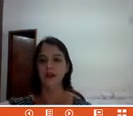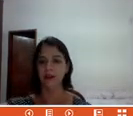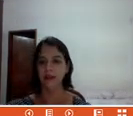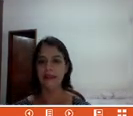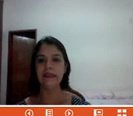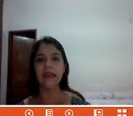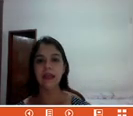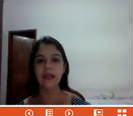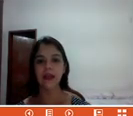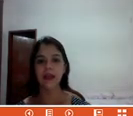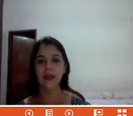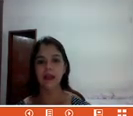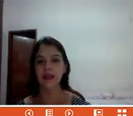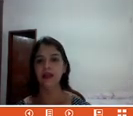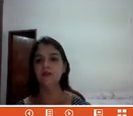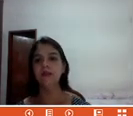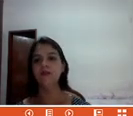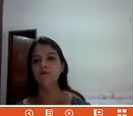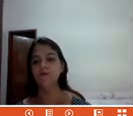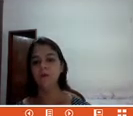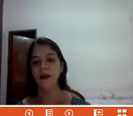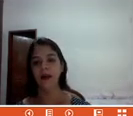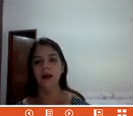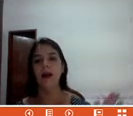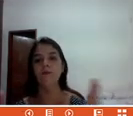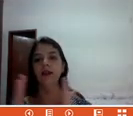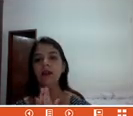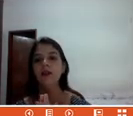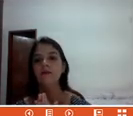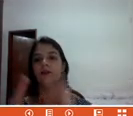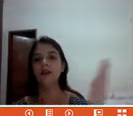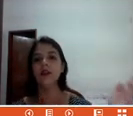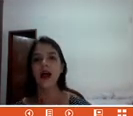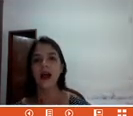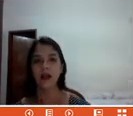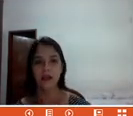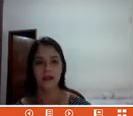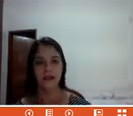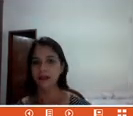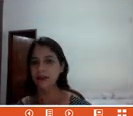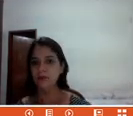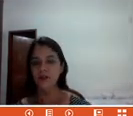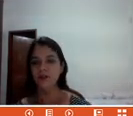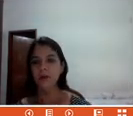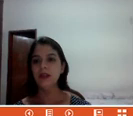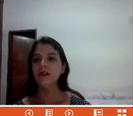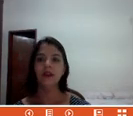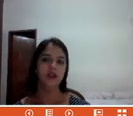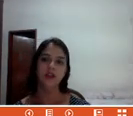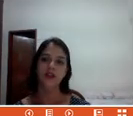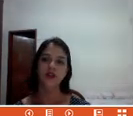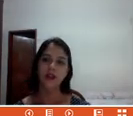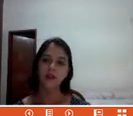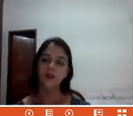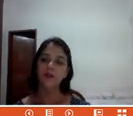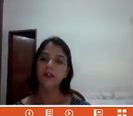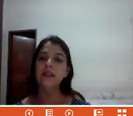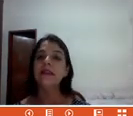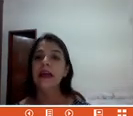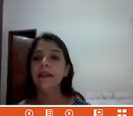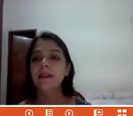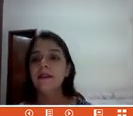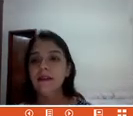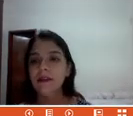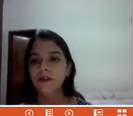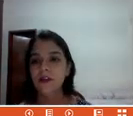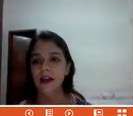Subir, descer. Então, assim, abrir, fechar, são movimentos que te indicam que você